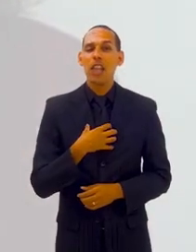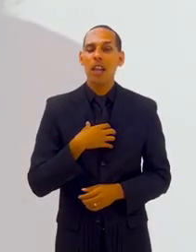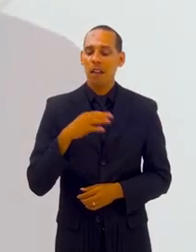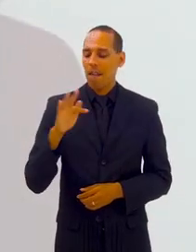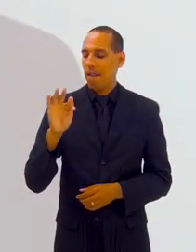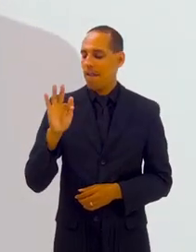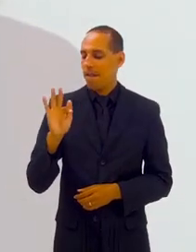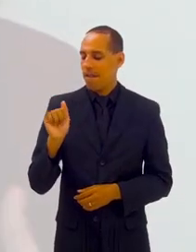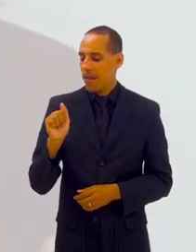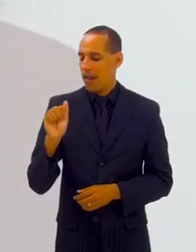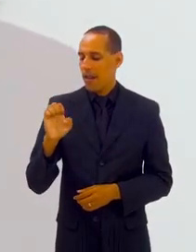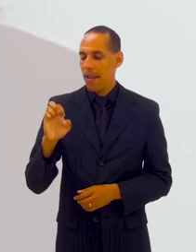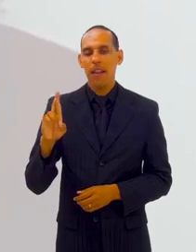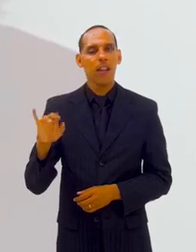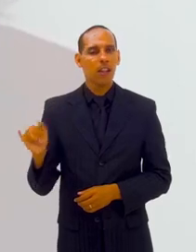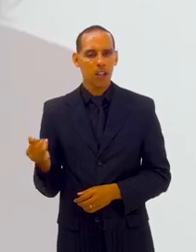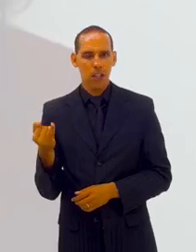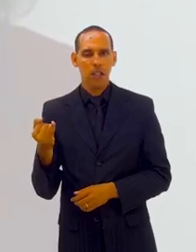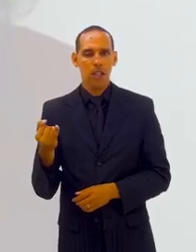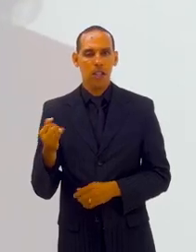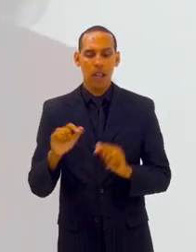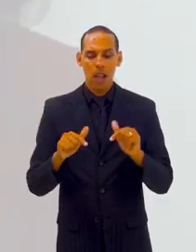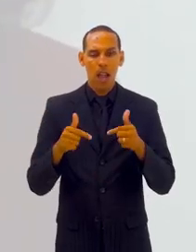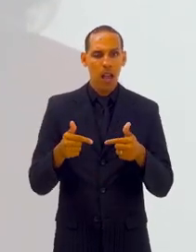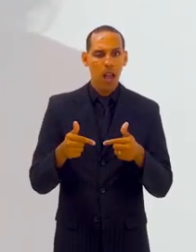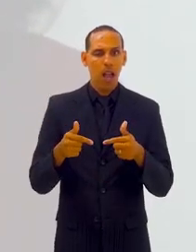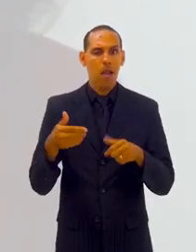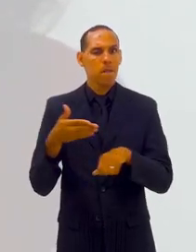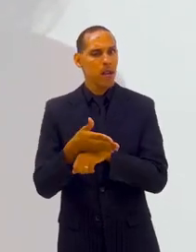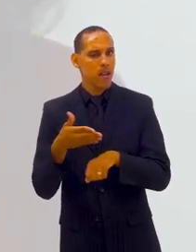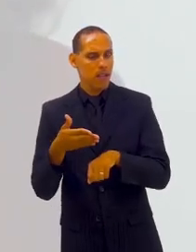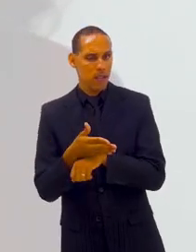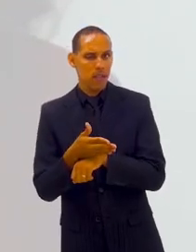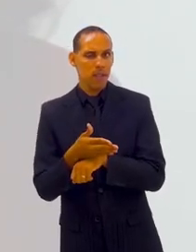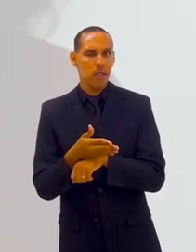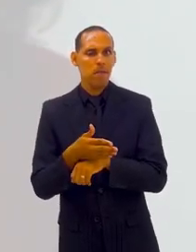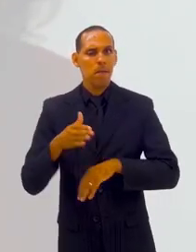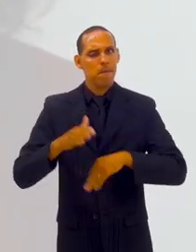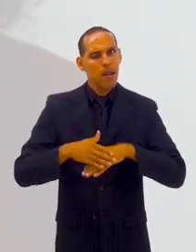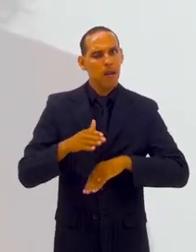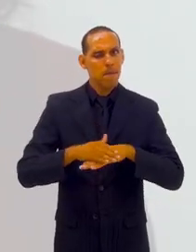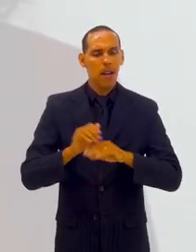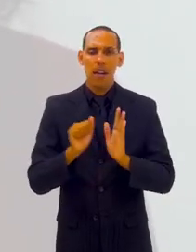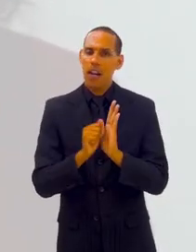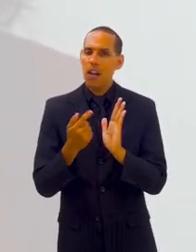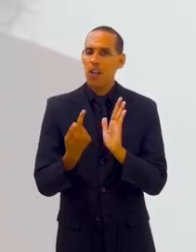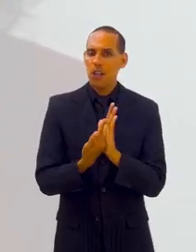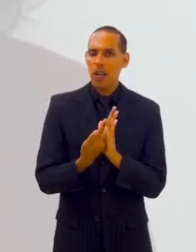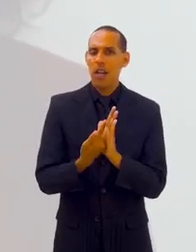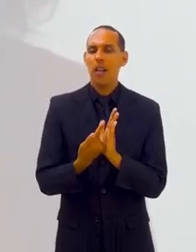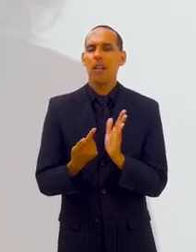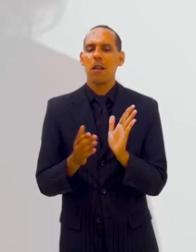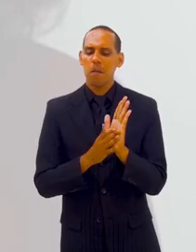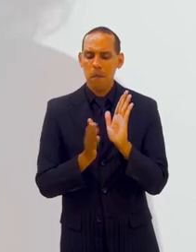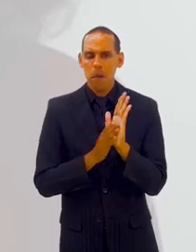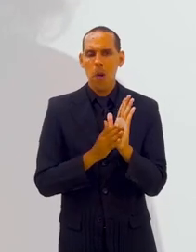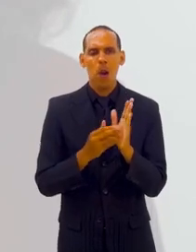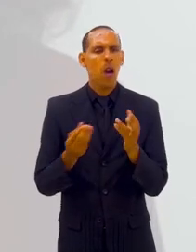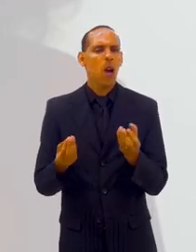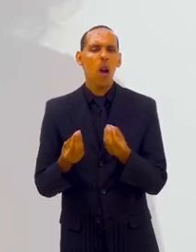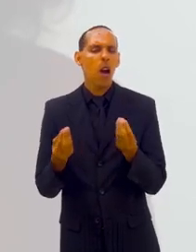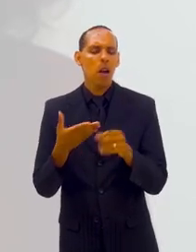FAERJ pode atuar e pode participar desse desenho, né, e da execução dessa agenda proposta e